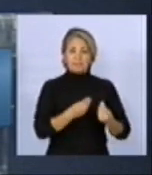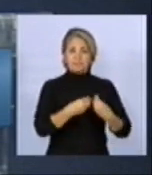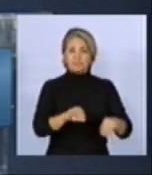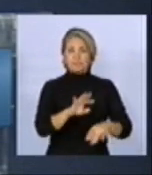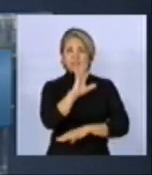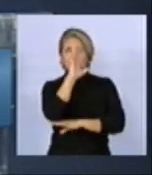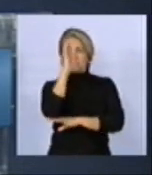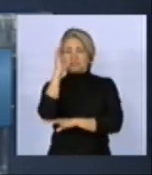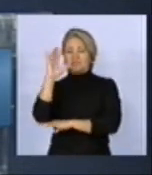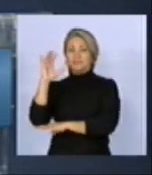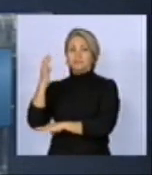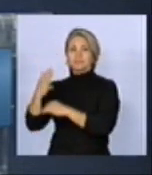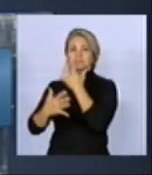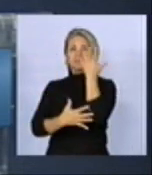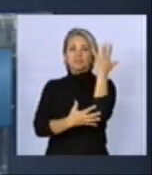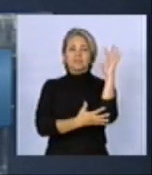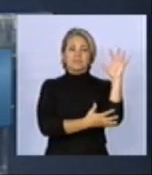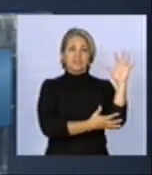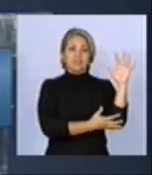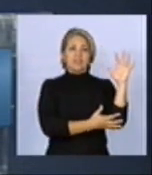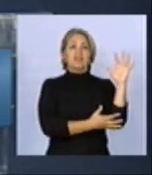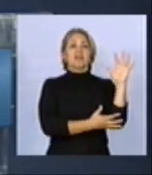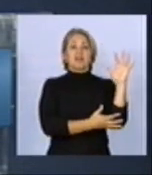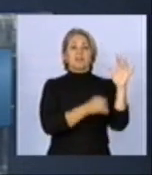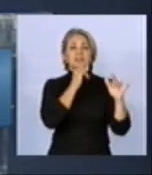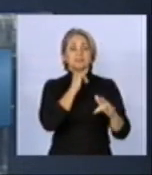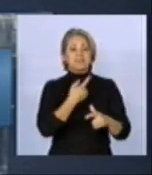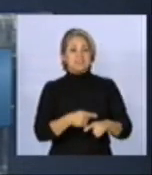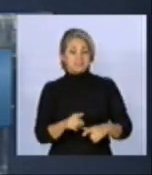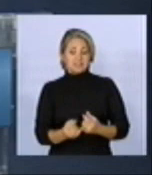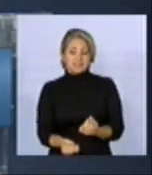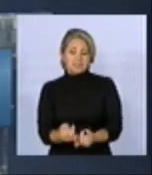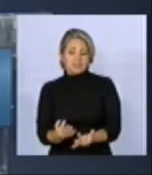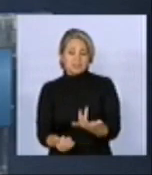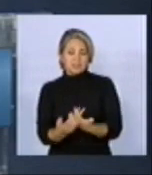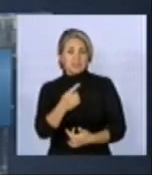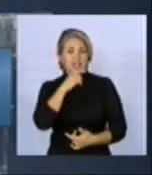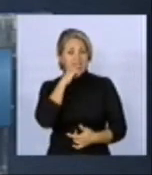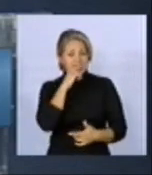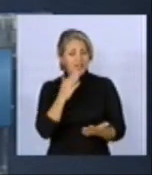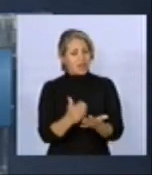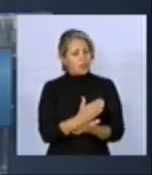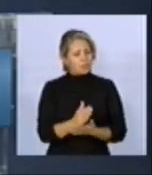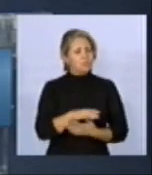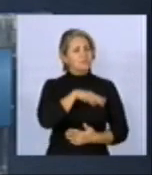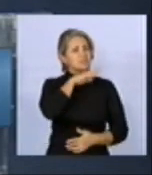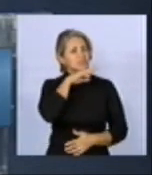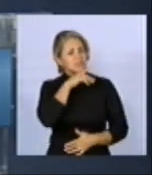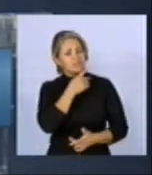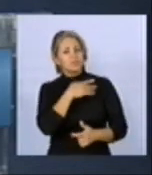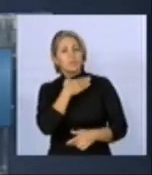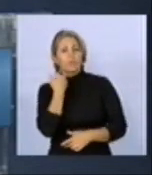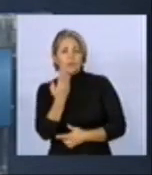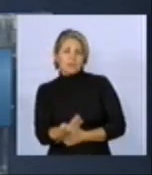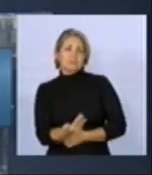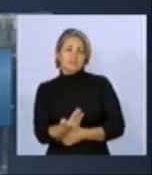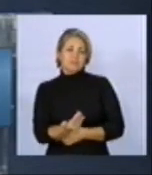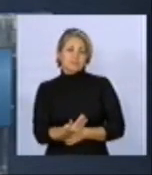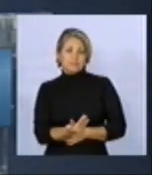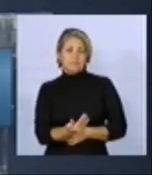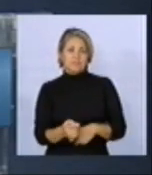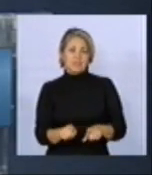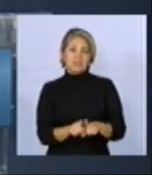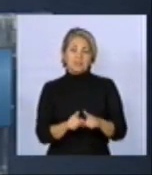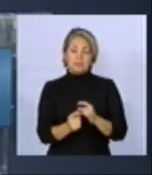especialmente no caso da da fauna quando se queima a cana que muitos animais são queimados e e morrem com isso também como